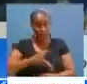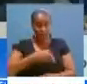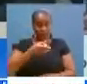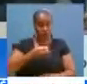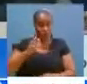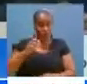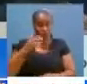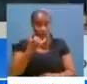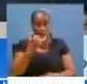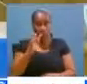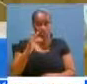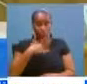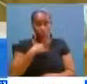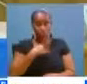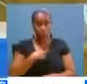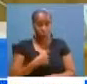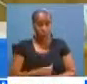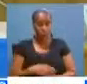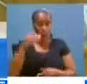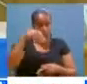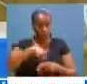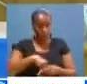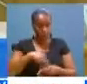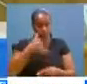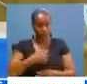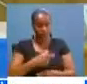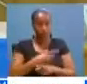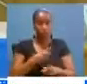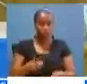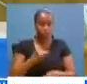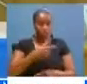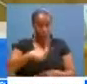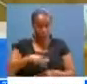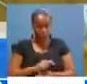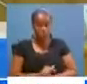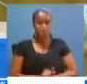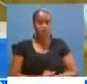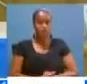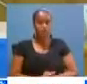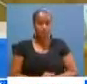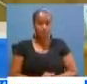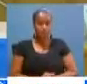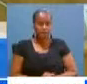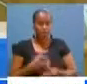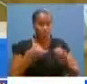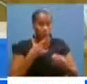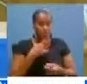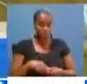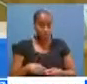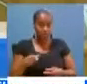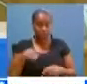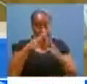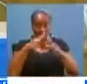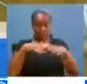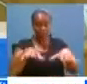70/98, de 24 de agosto. Votamos a favor porque nós, bastas vezes,